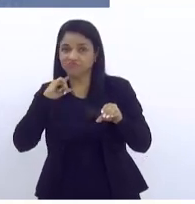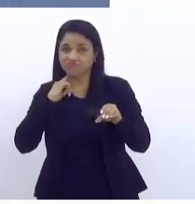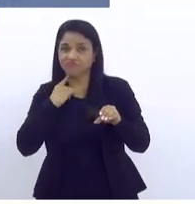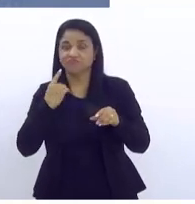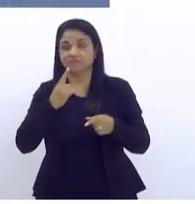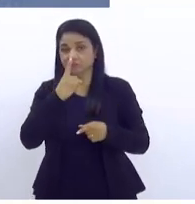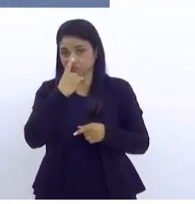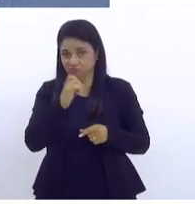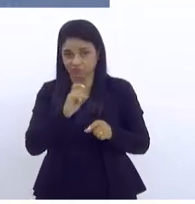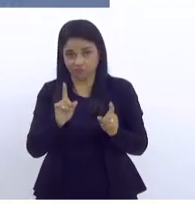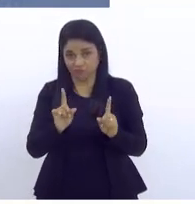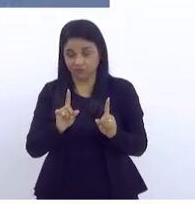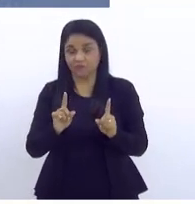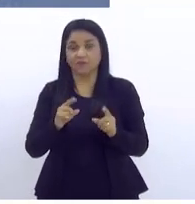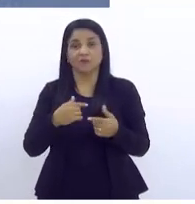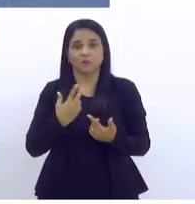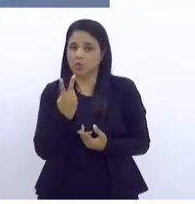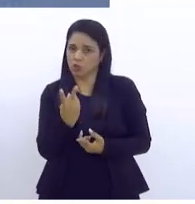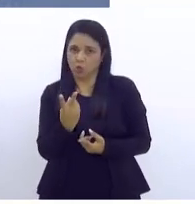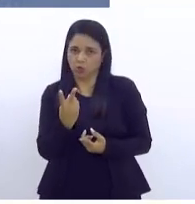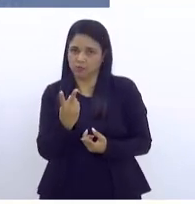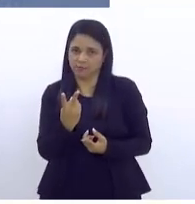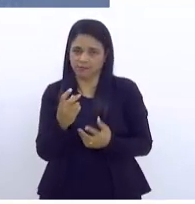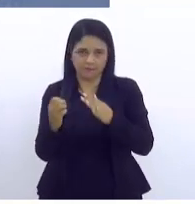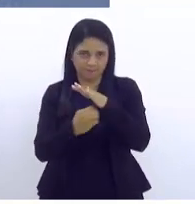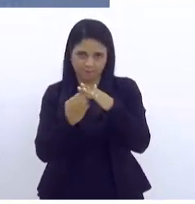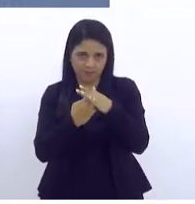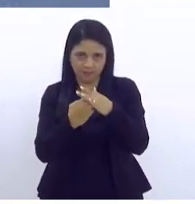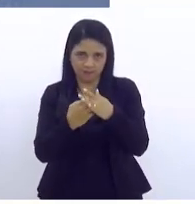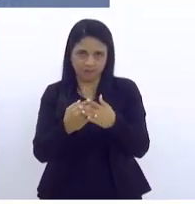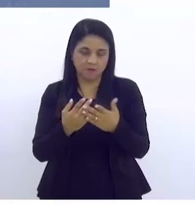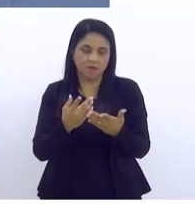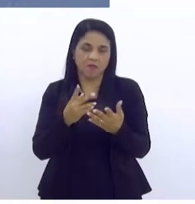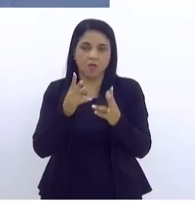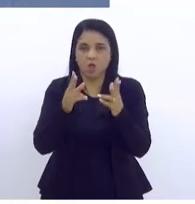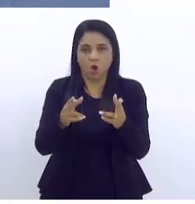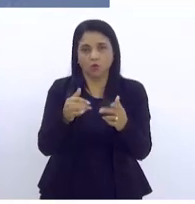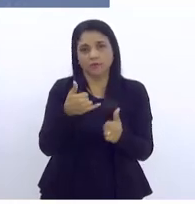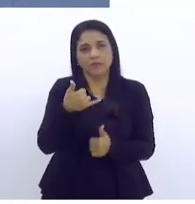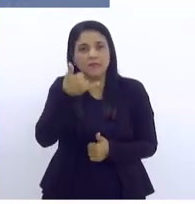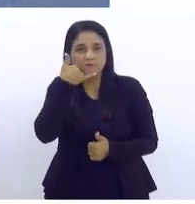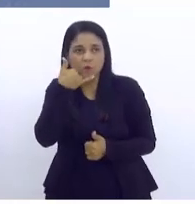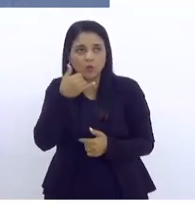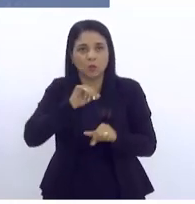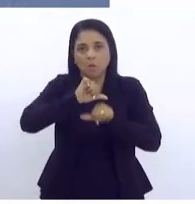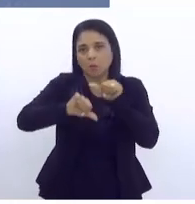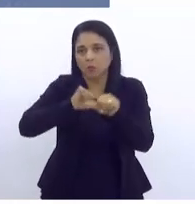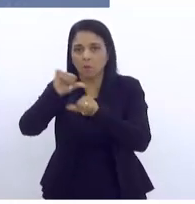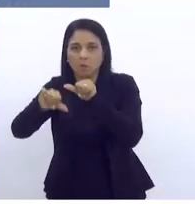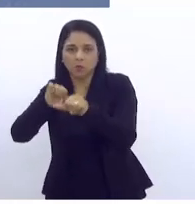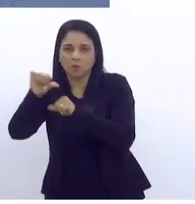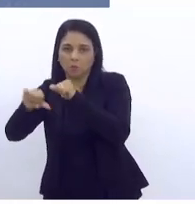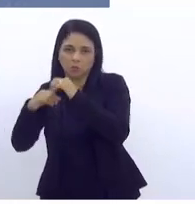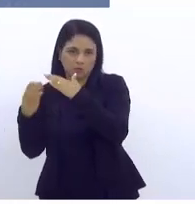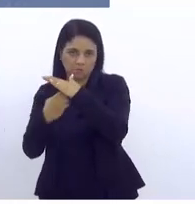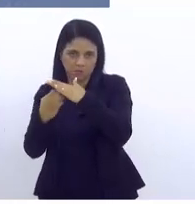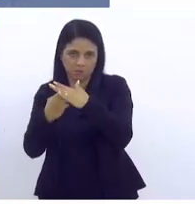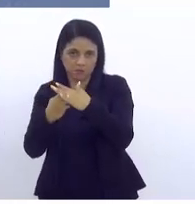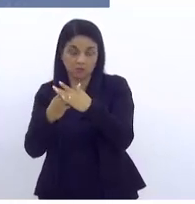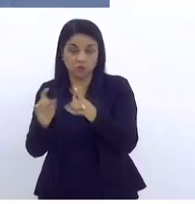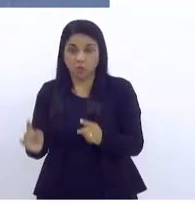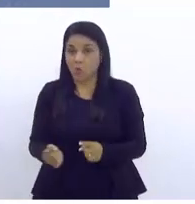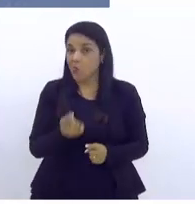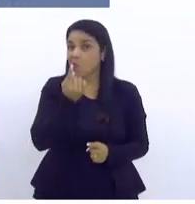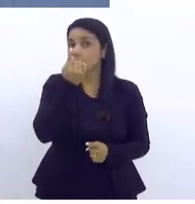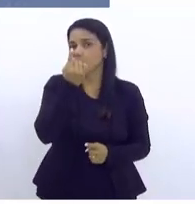igual telefone né Eh que você pode mudar da Vivo eh para Oi para Tim quando você quiser né você só tem um prestador